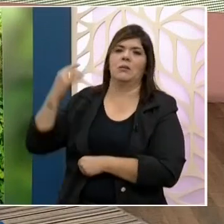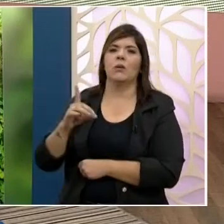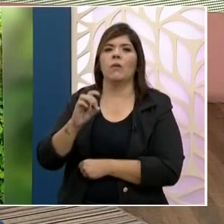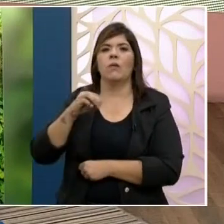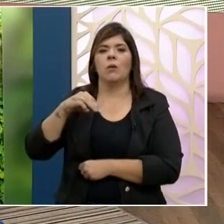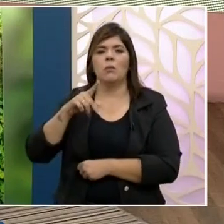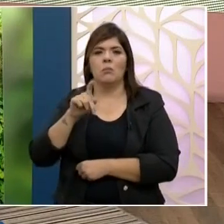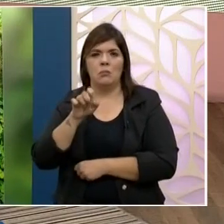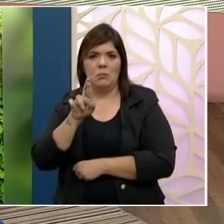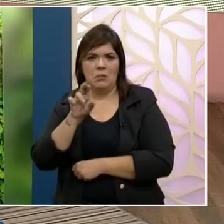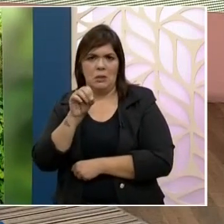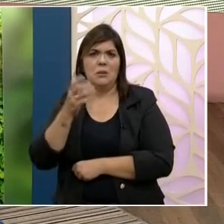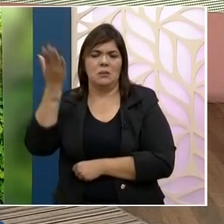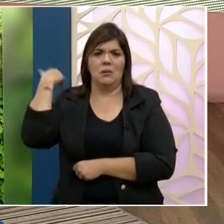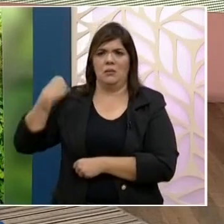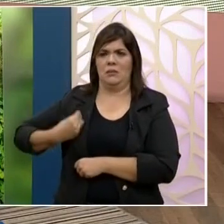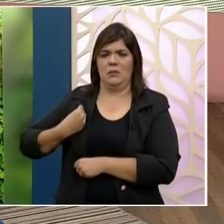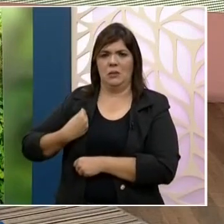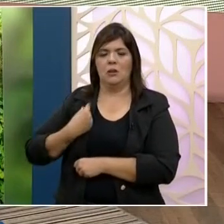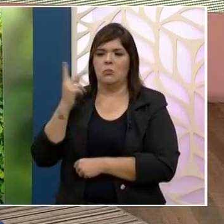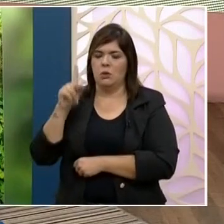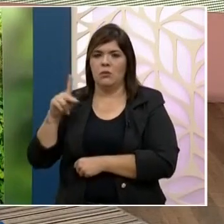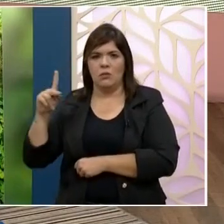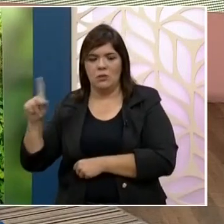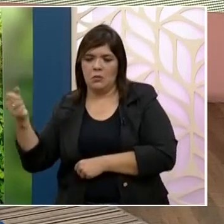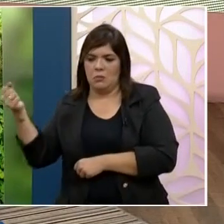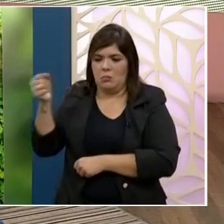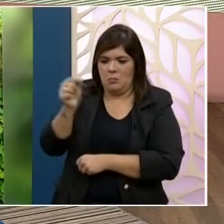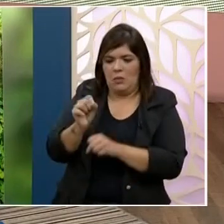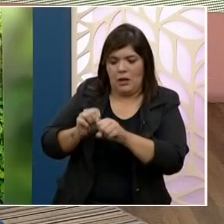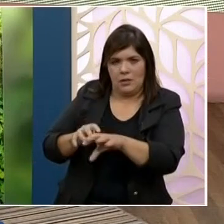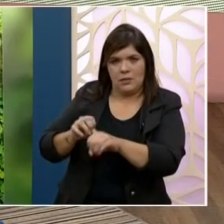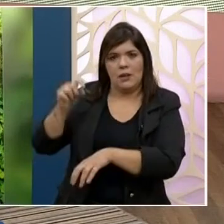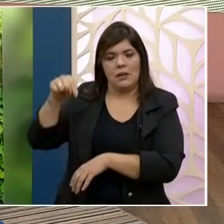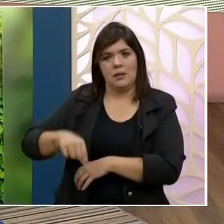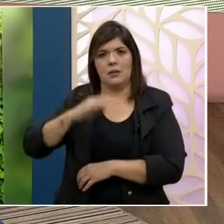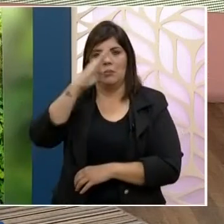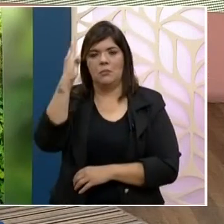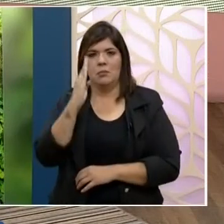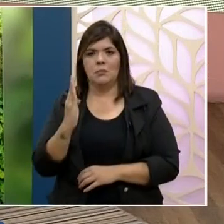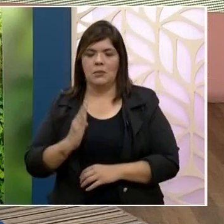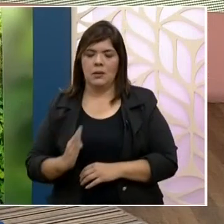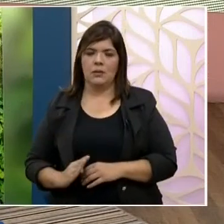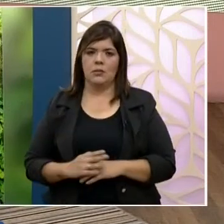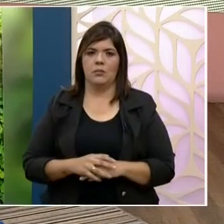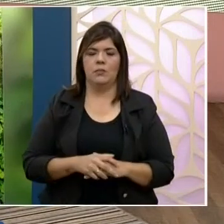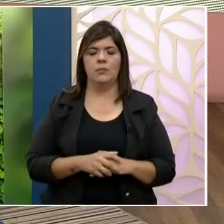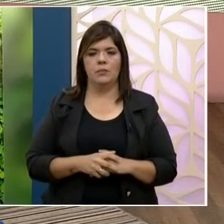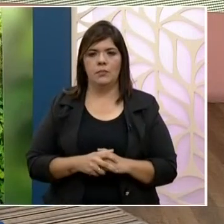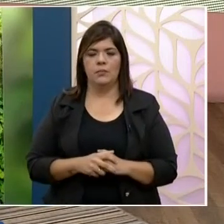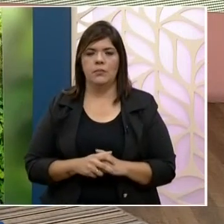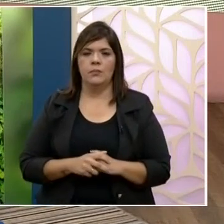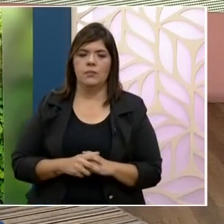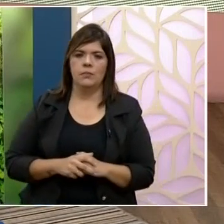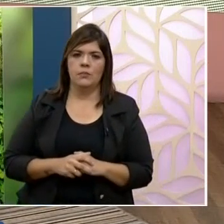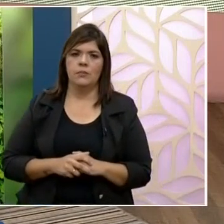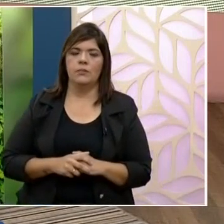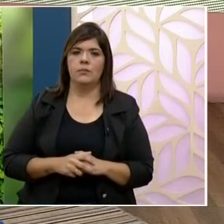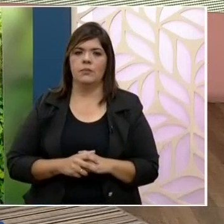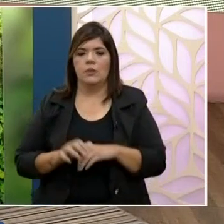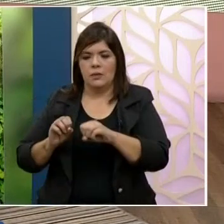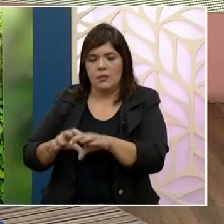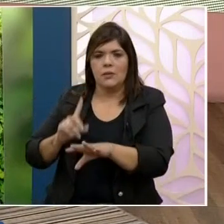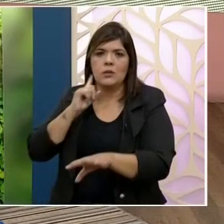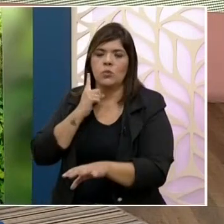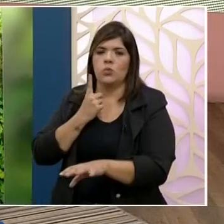né, o professor francês para que ele começasse esse caminho aí, ministrar, né, a questão da